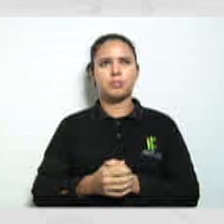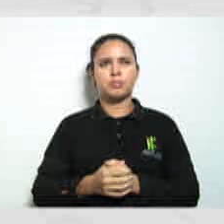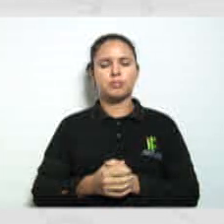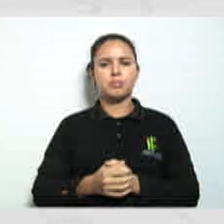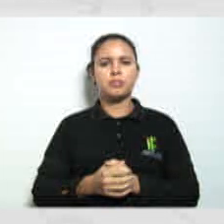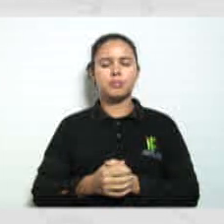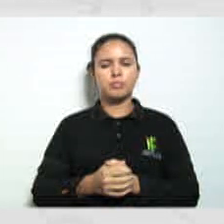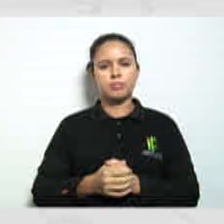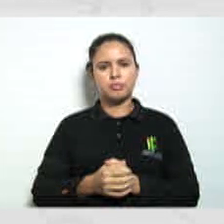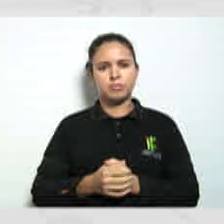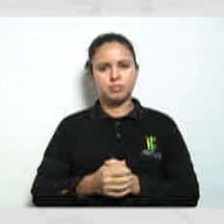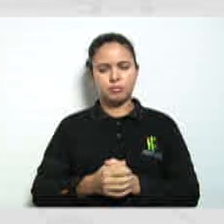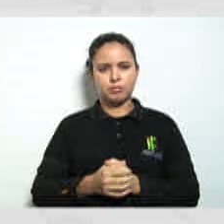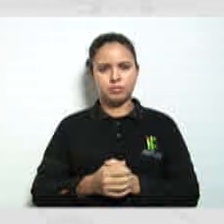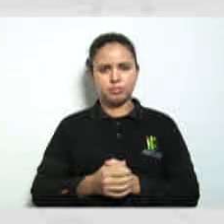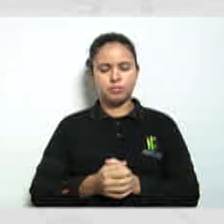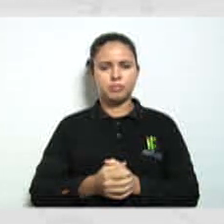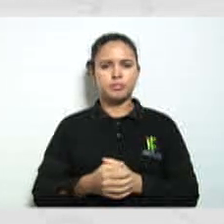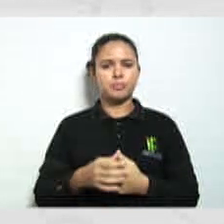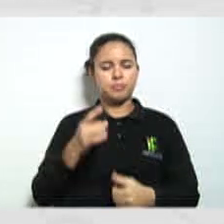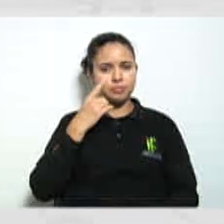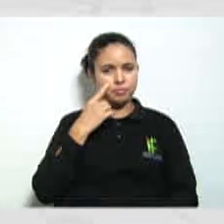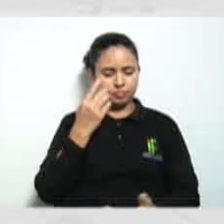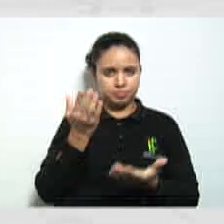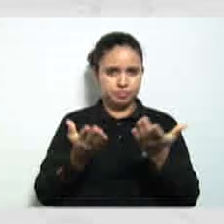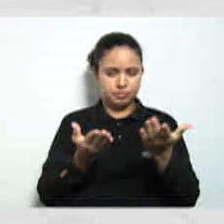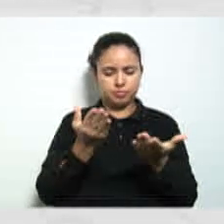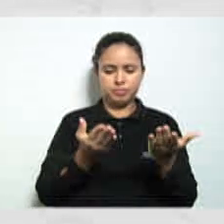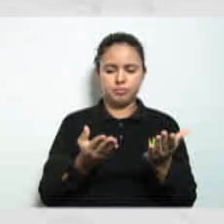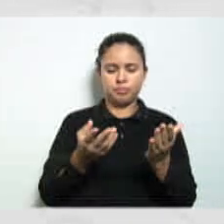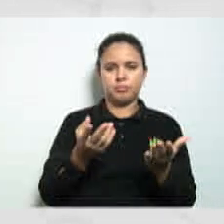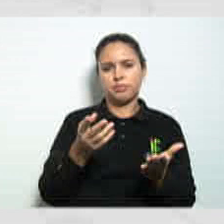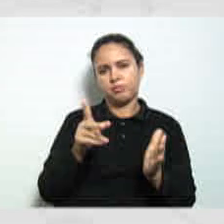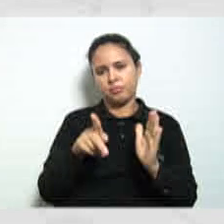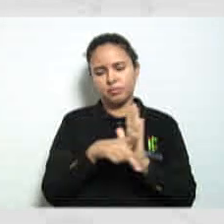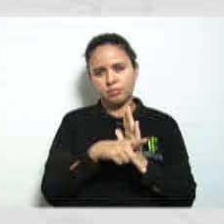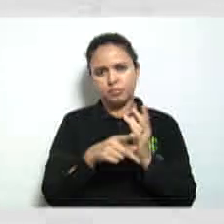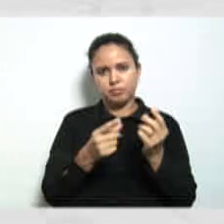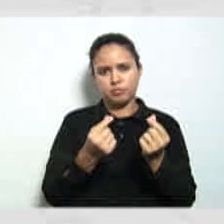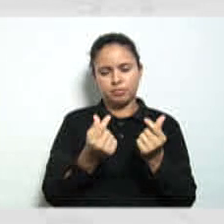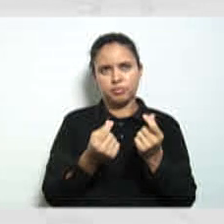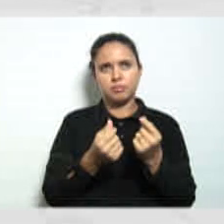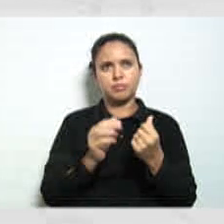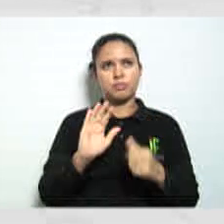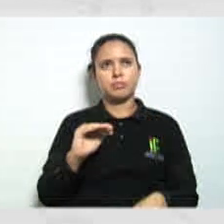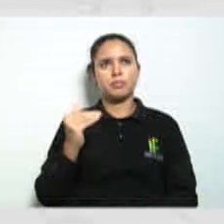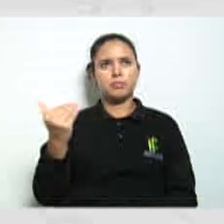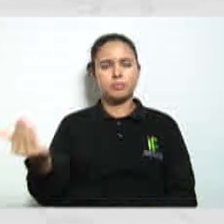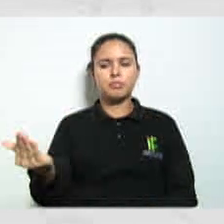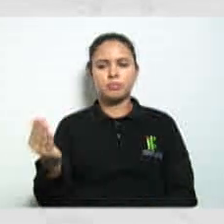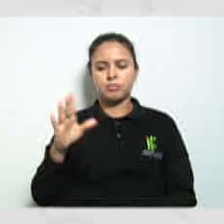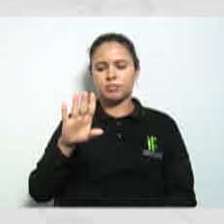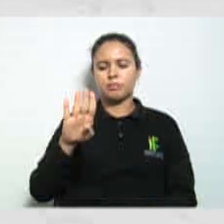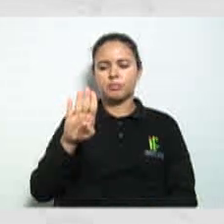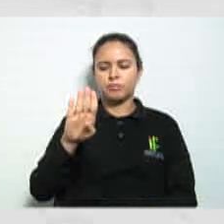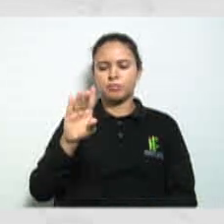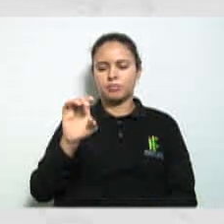A estrutura do balanço patrimonial é mais ou menos assim. De um lado vão ficar os